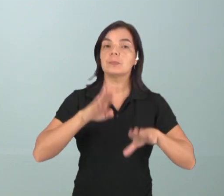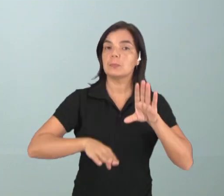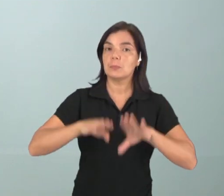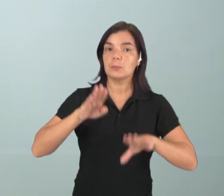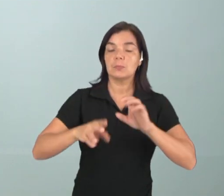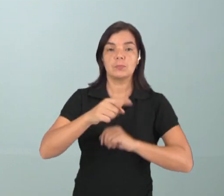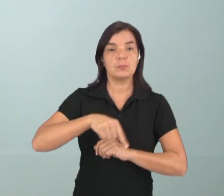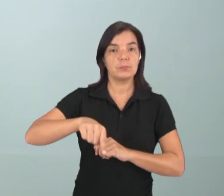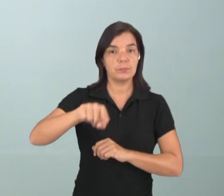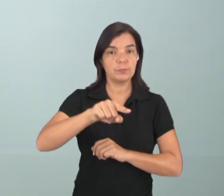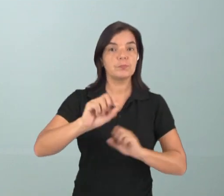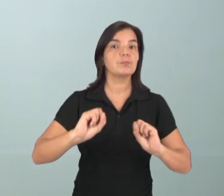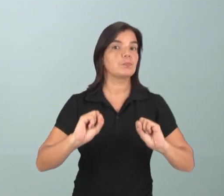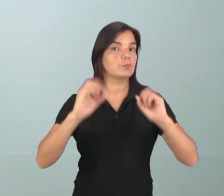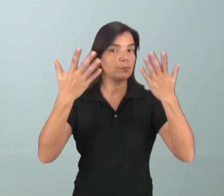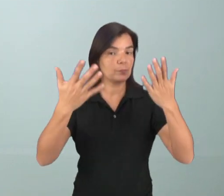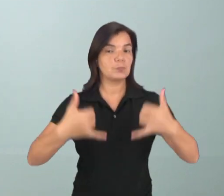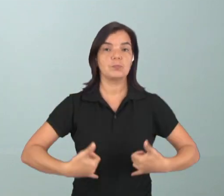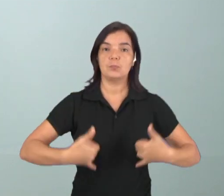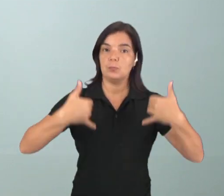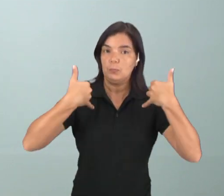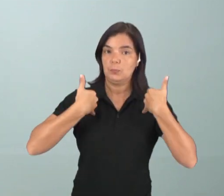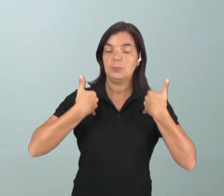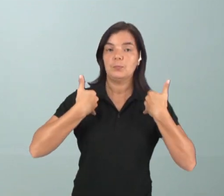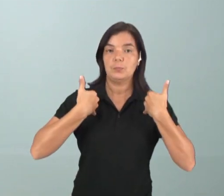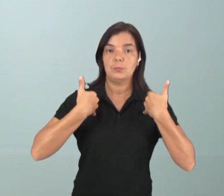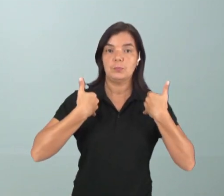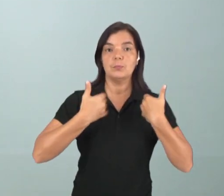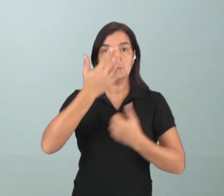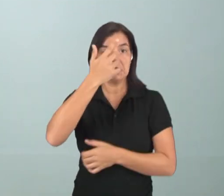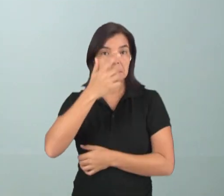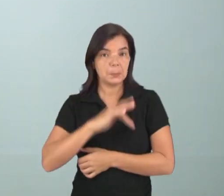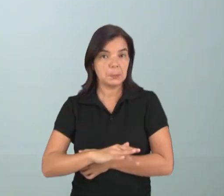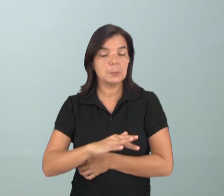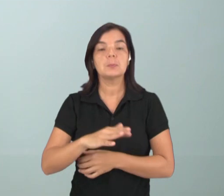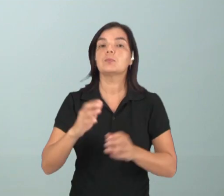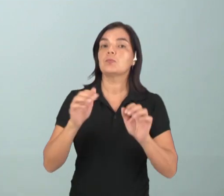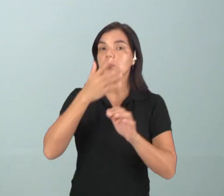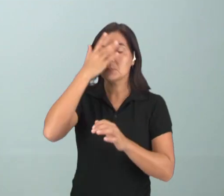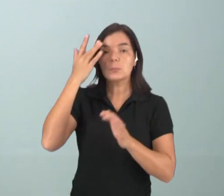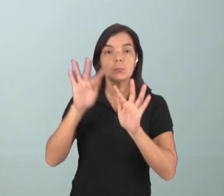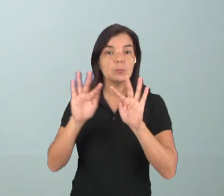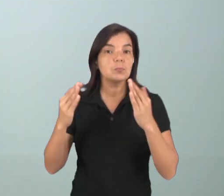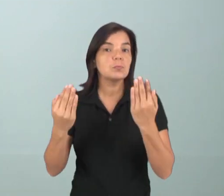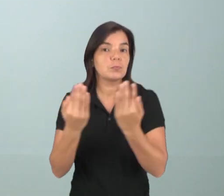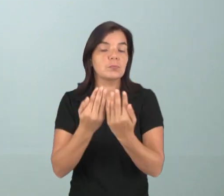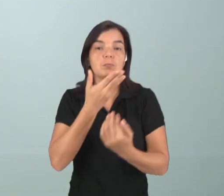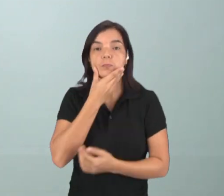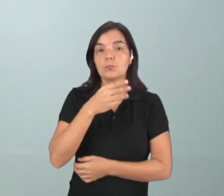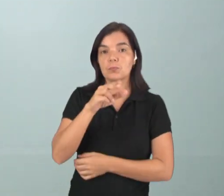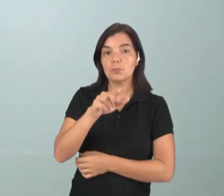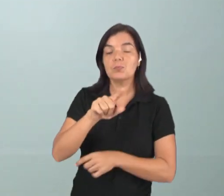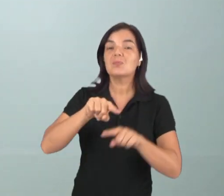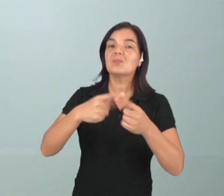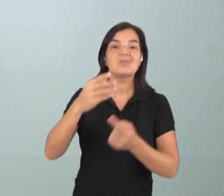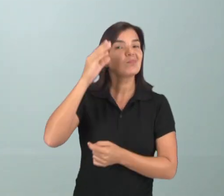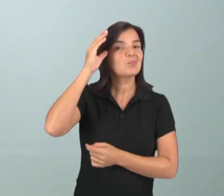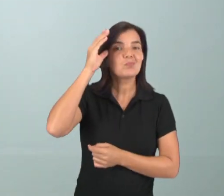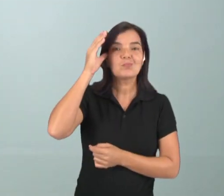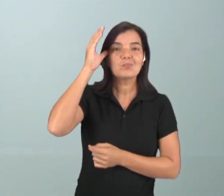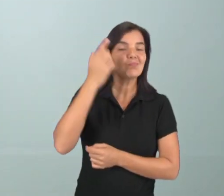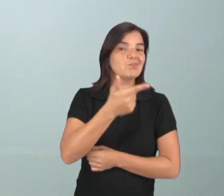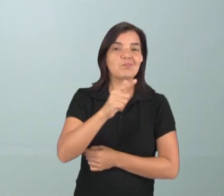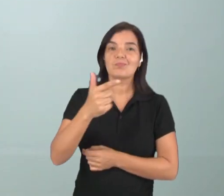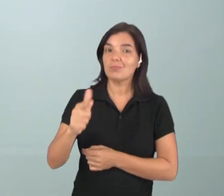vezes você comemora o aniversário de uma criança, de um parente, de um irmão, e não tem a consciência que